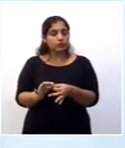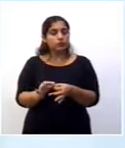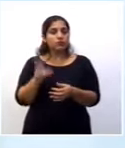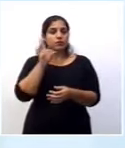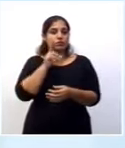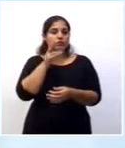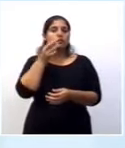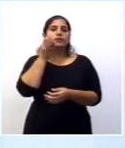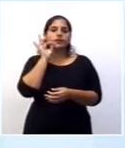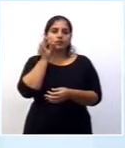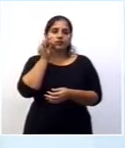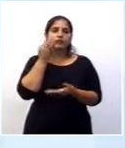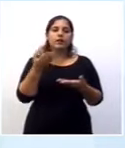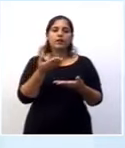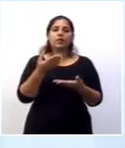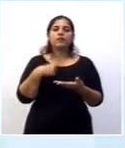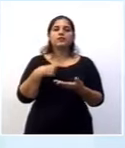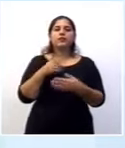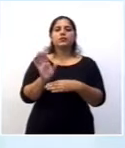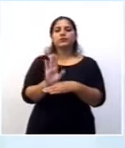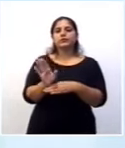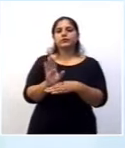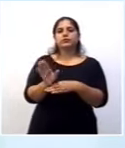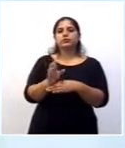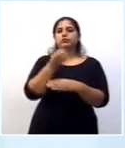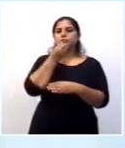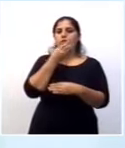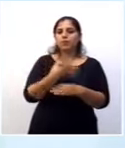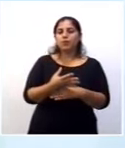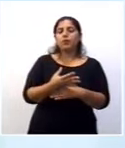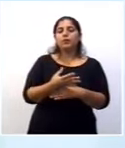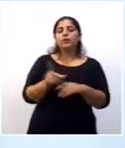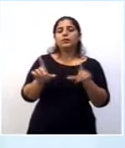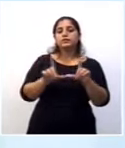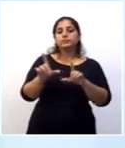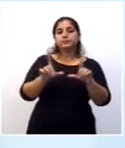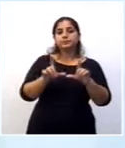questão do café, nós temos um vídeo super bacana da TV